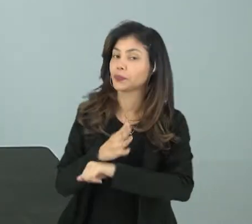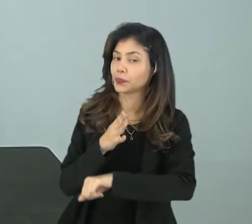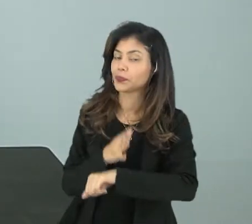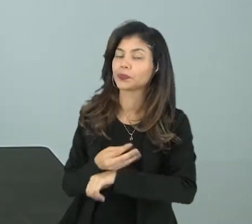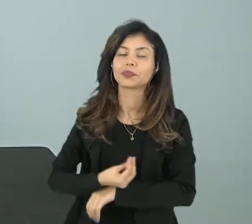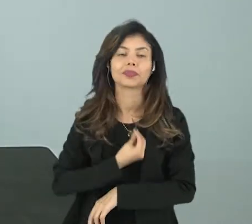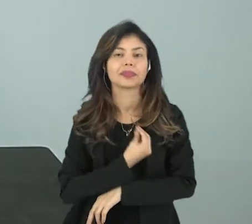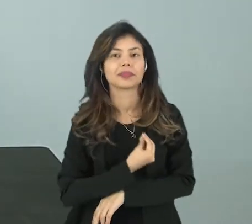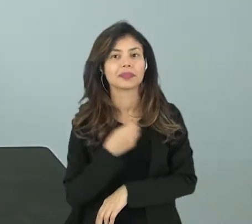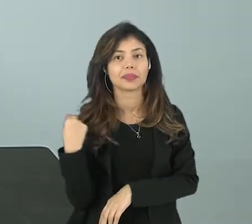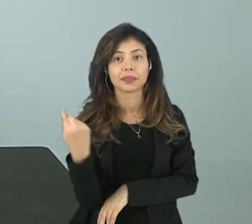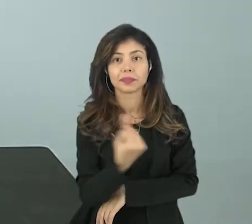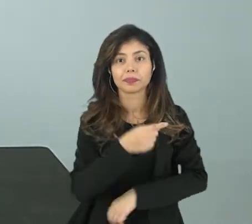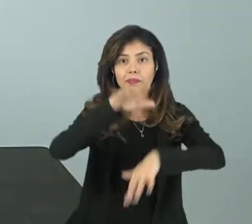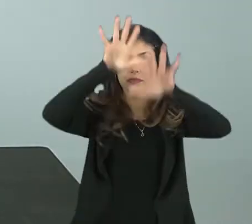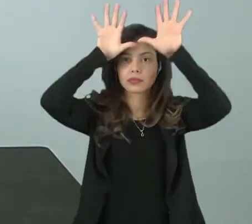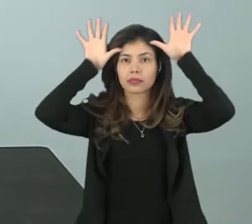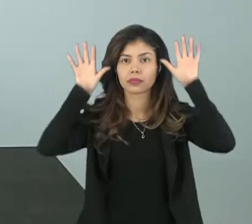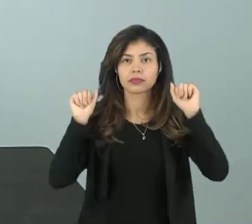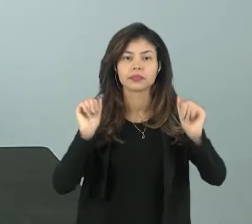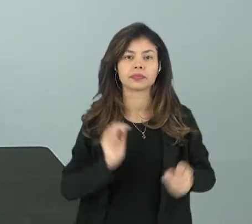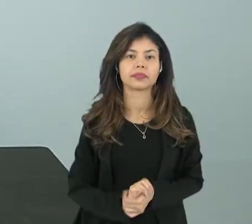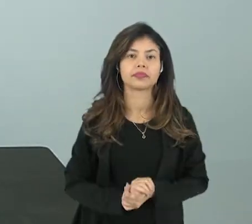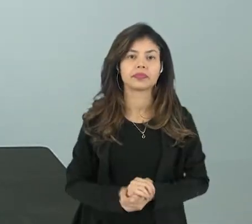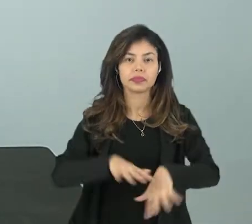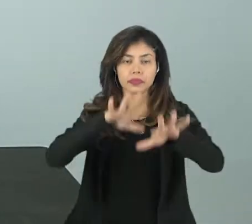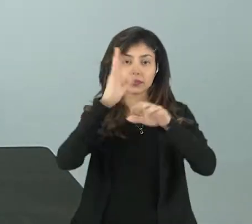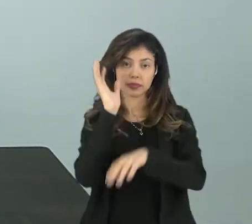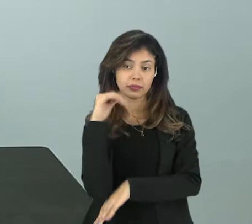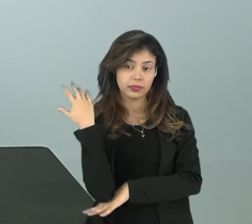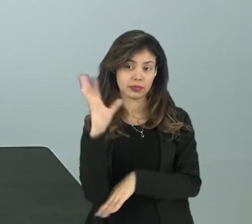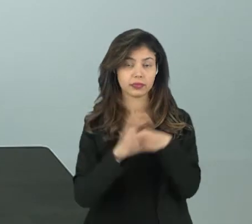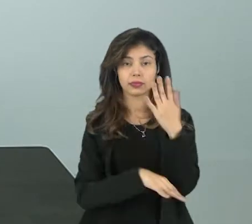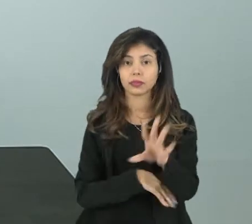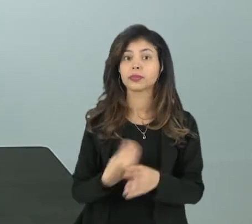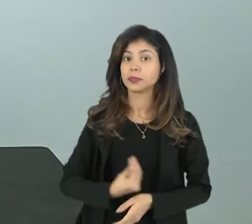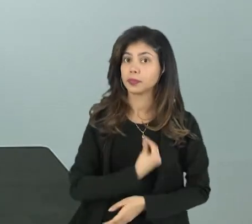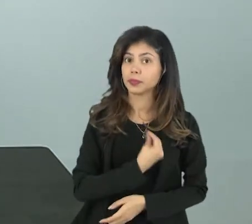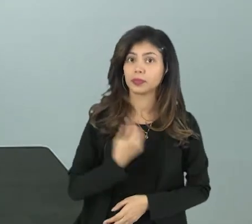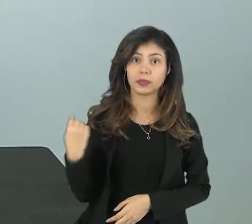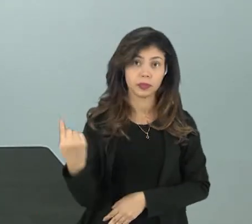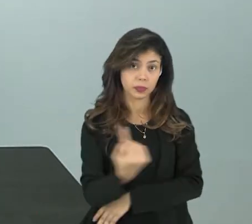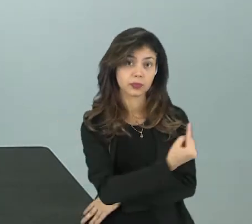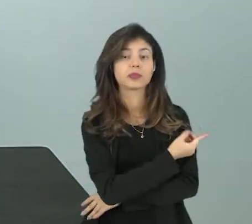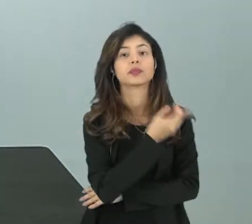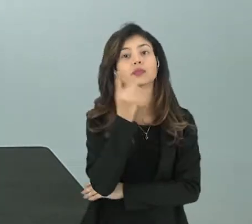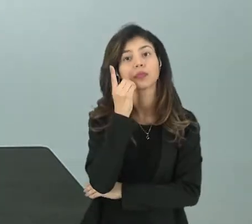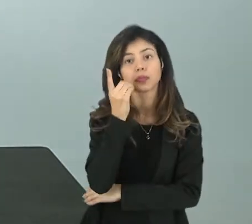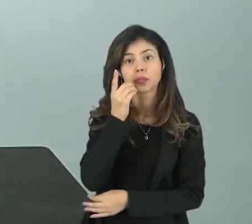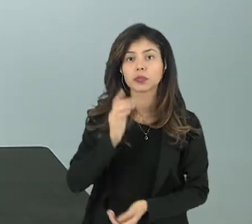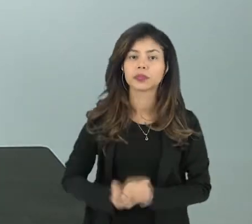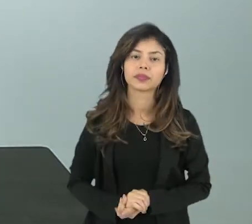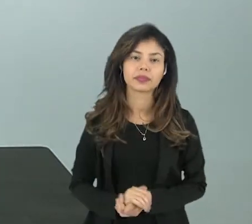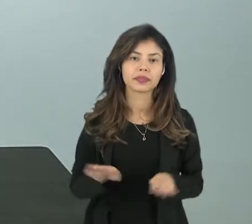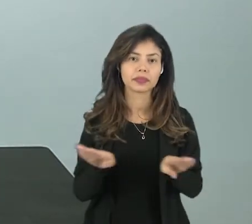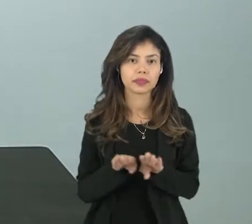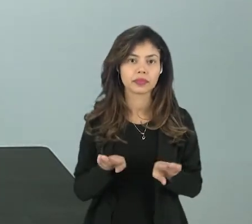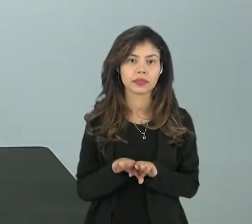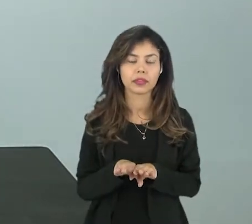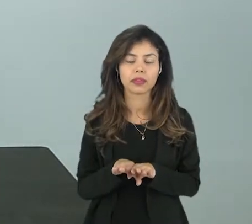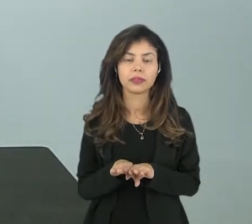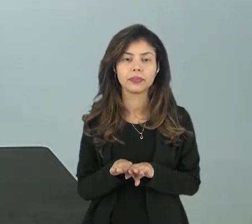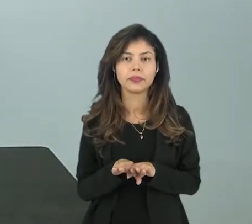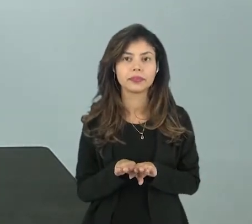presente aqui, no Acre. Então, a natureza ela é bastante presente no nosso dia a dia, no nosso meio,